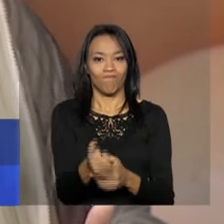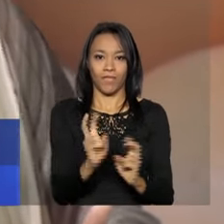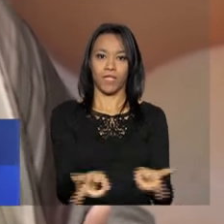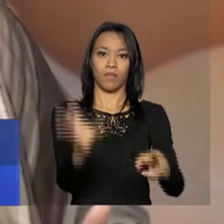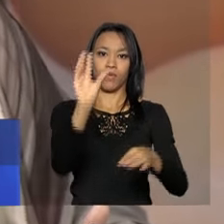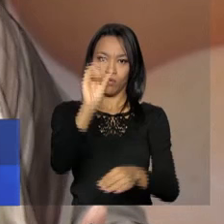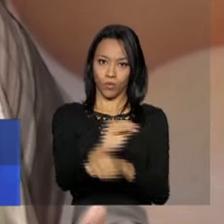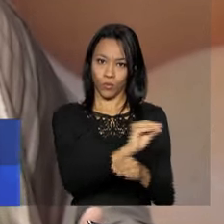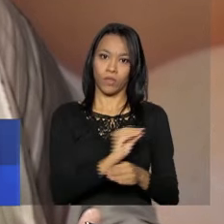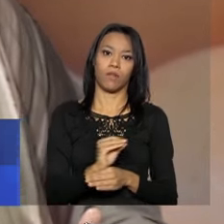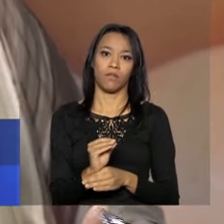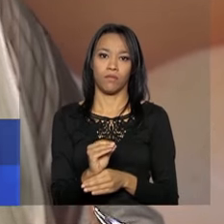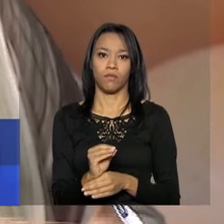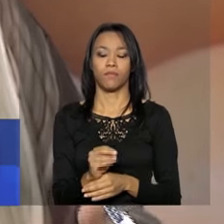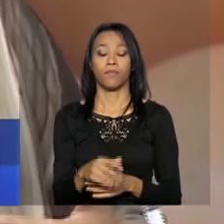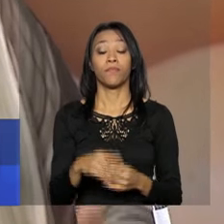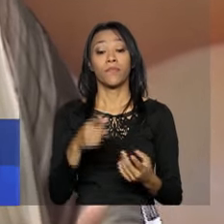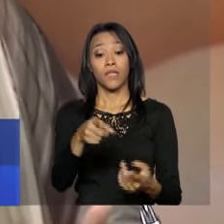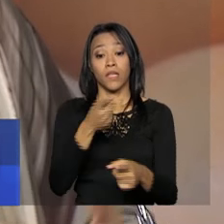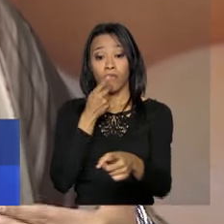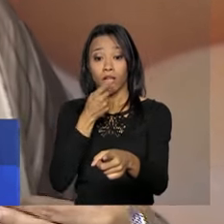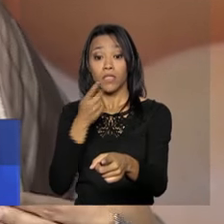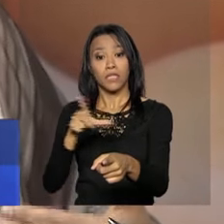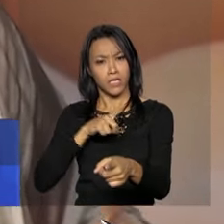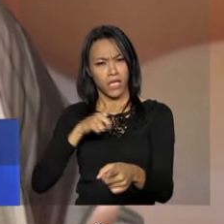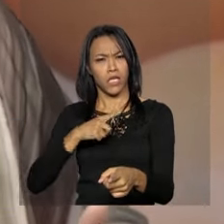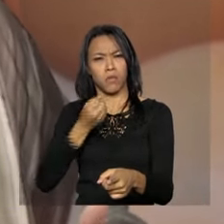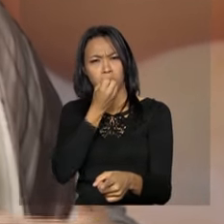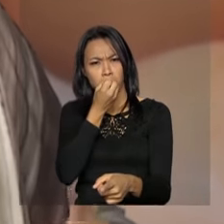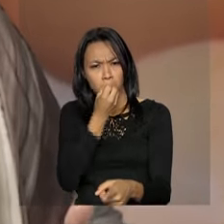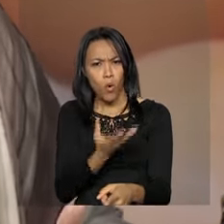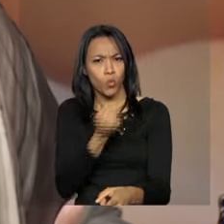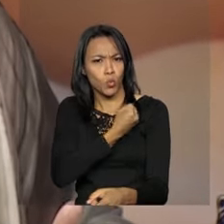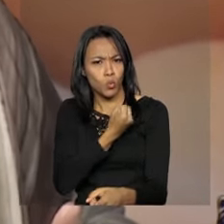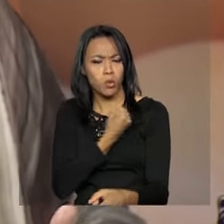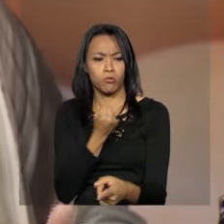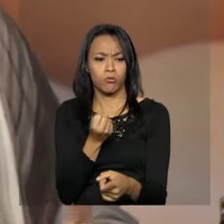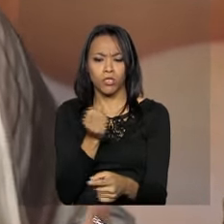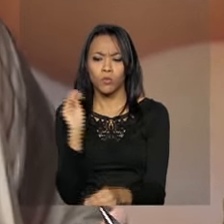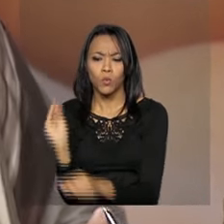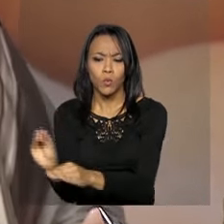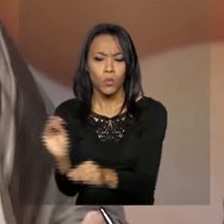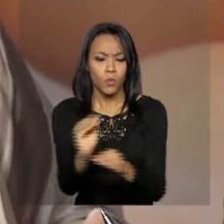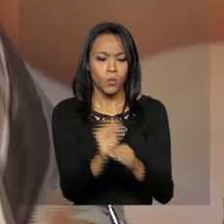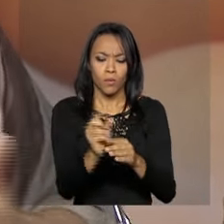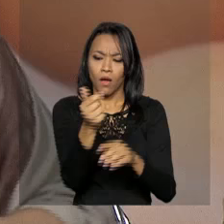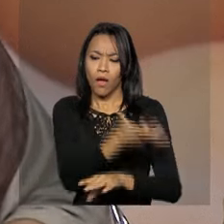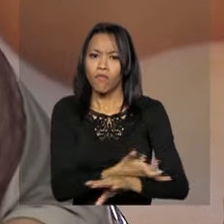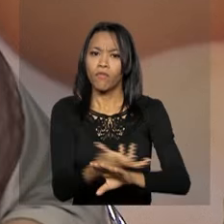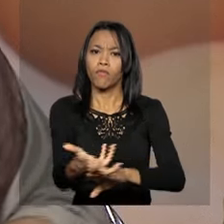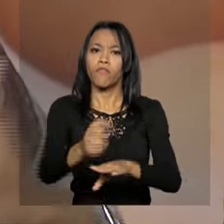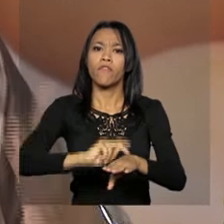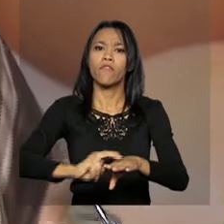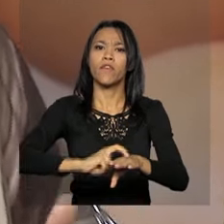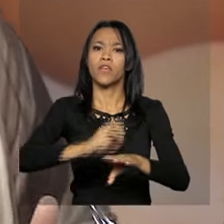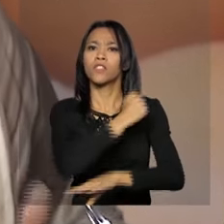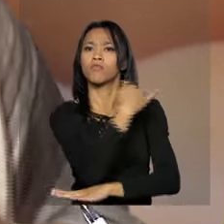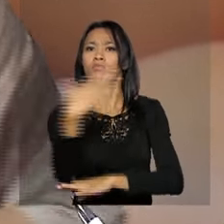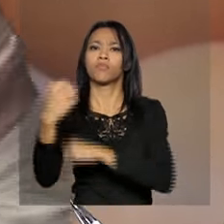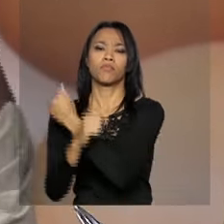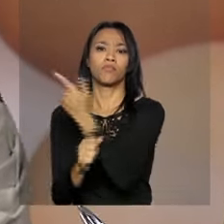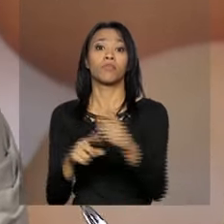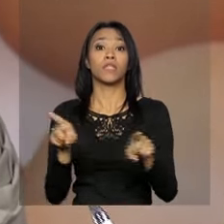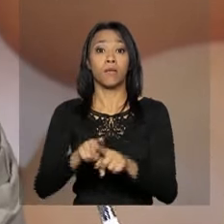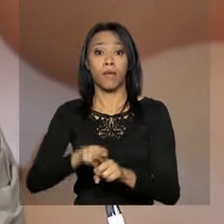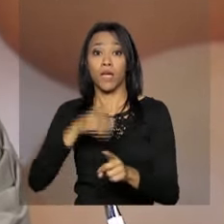excepcionais da agricultura brasileira e tem números excepcionais de conservação, mostrando que proteção e preservação, produção de alimentos